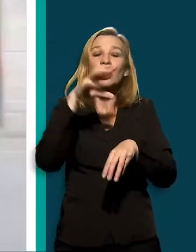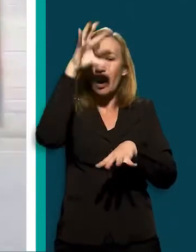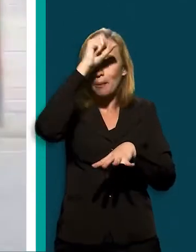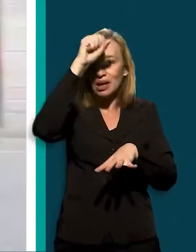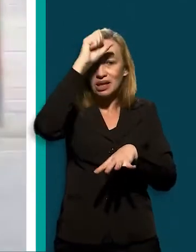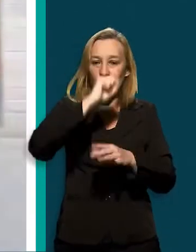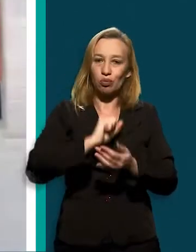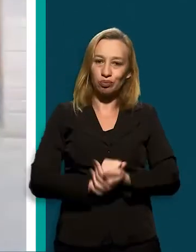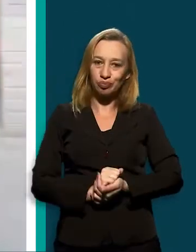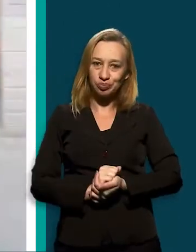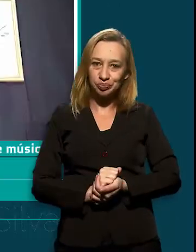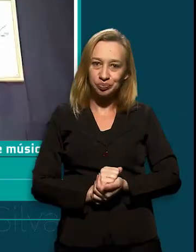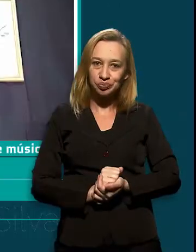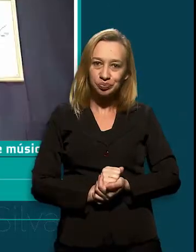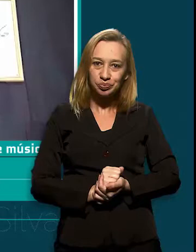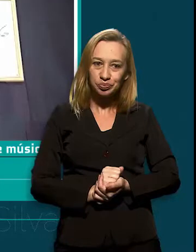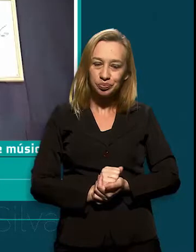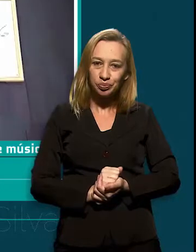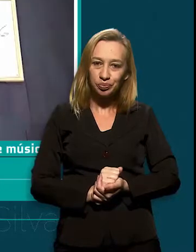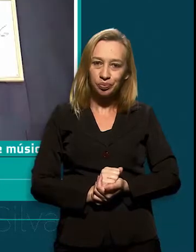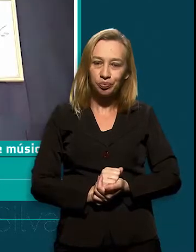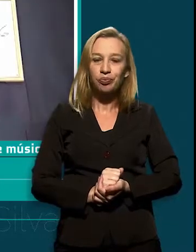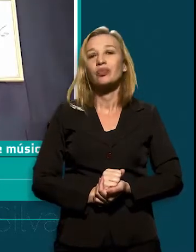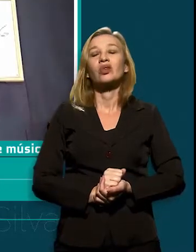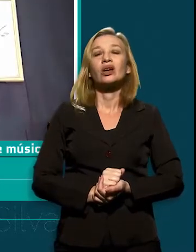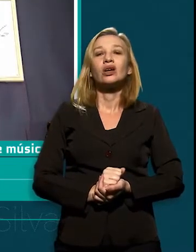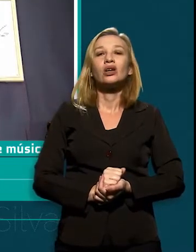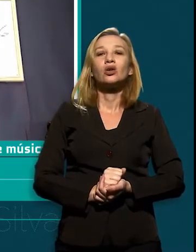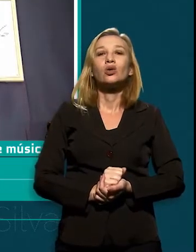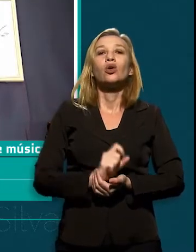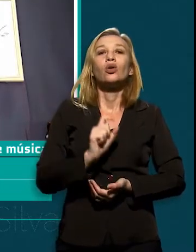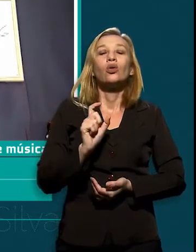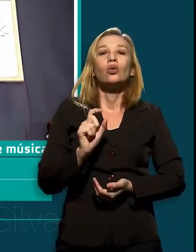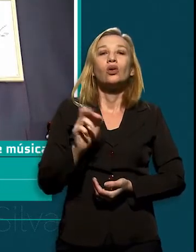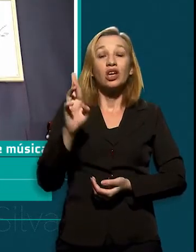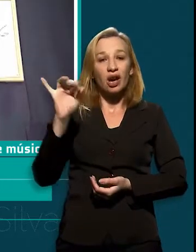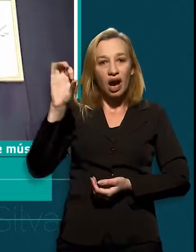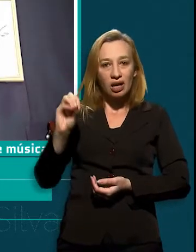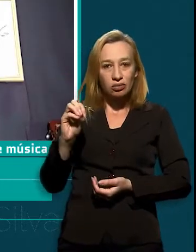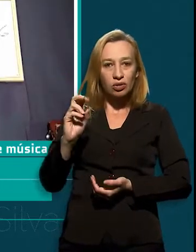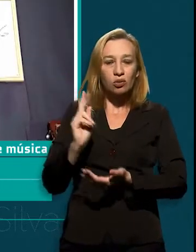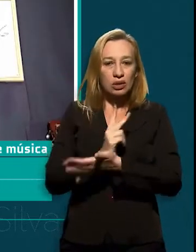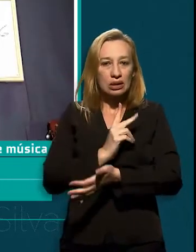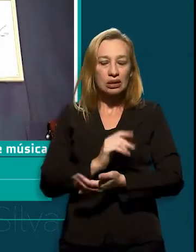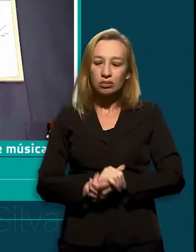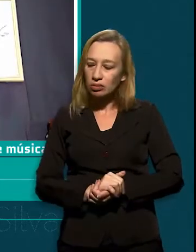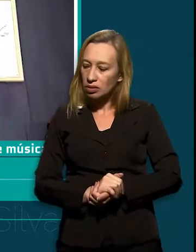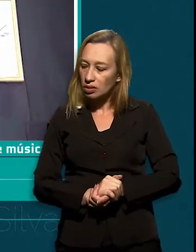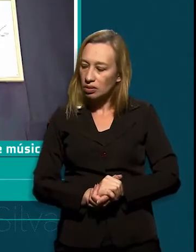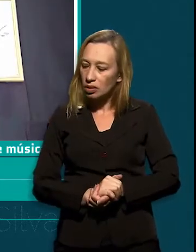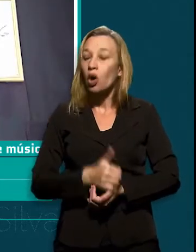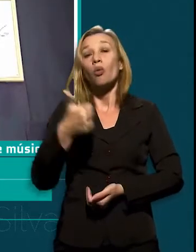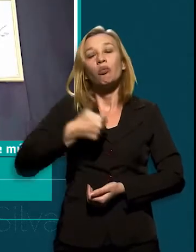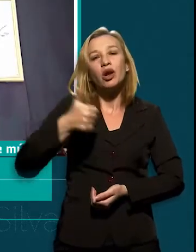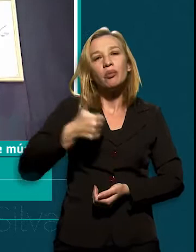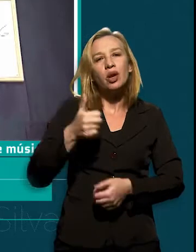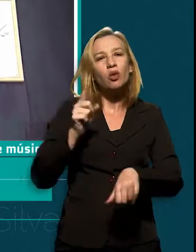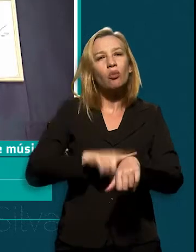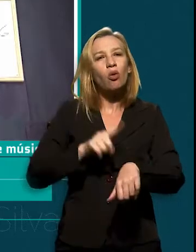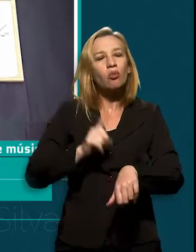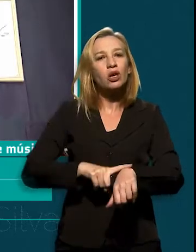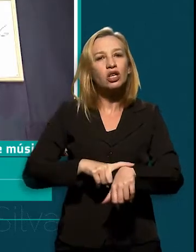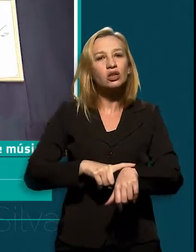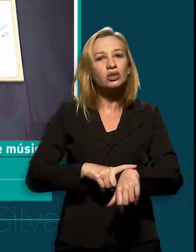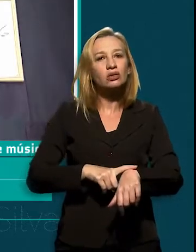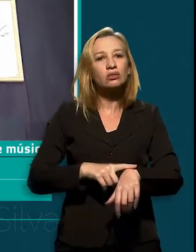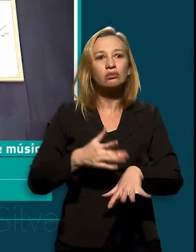momento? O que você tem aprendido com isso? Bom, então, Ricardo, o que houve é que nem assim, a primeiro